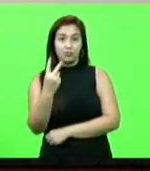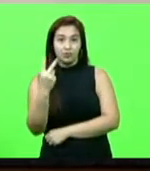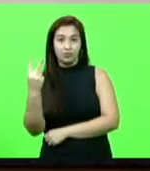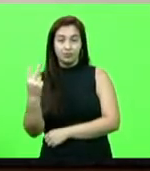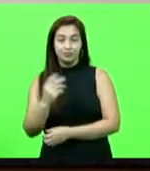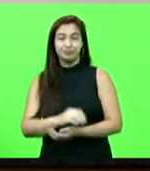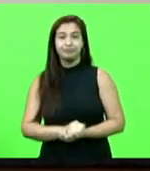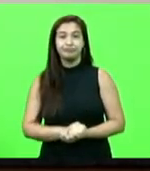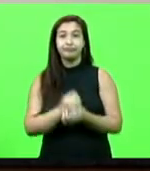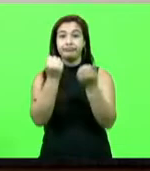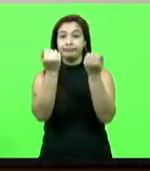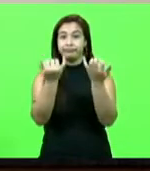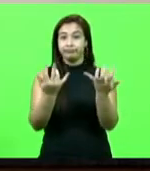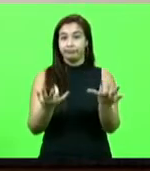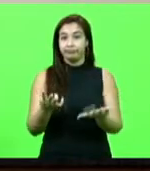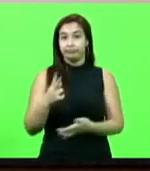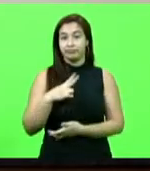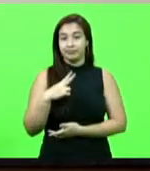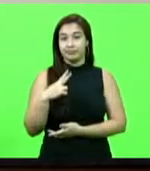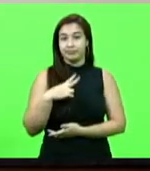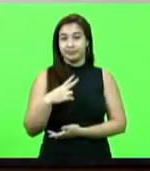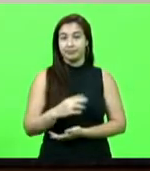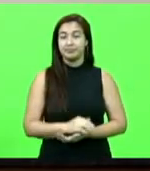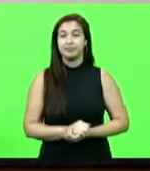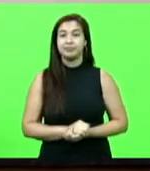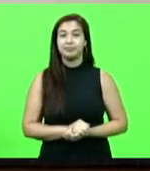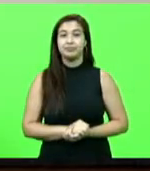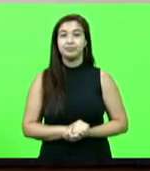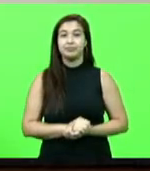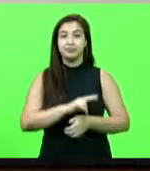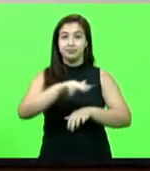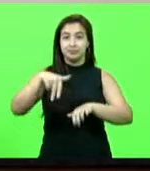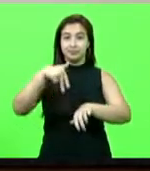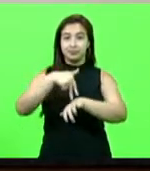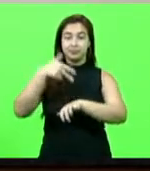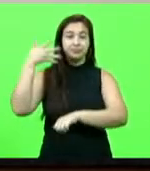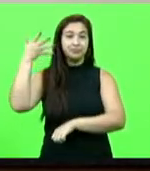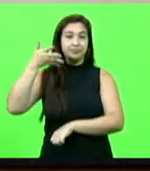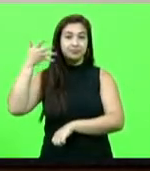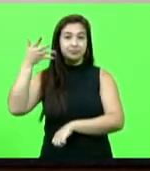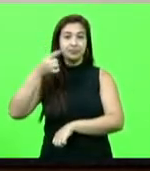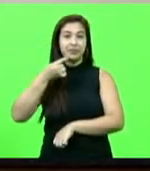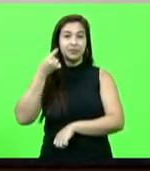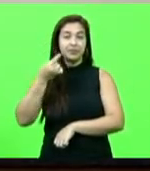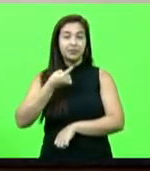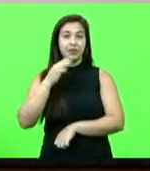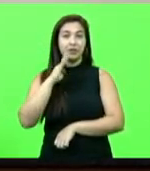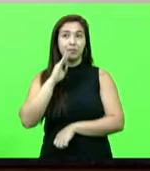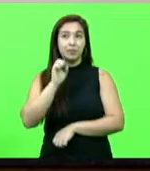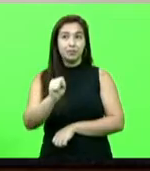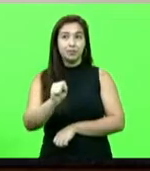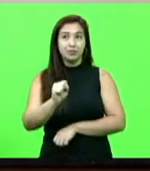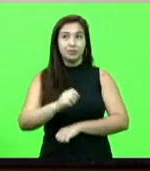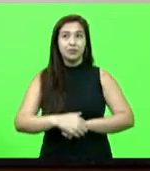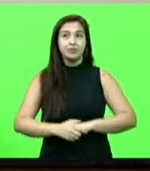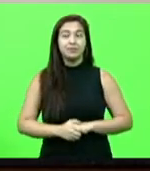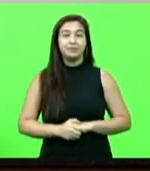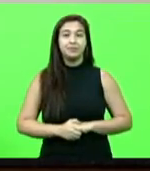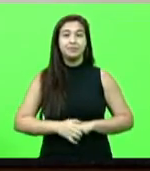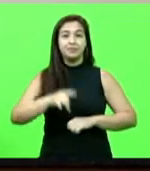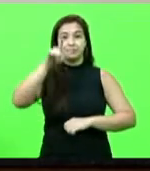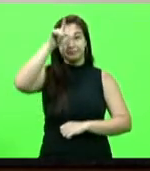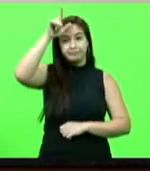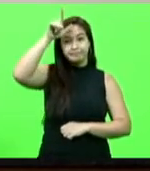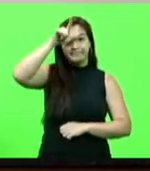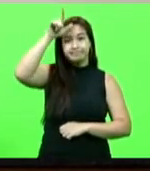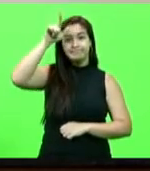Explicações pessoais. Fizeram uso da palavra os senhores deputados Bruno Souza e Sargento